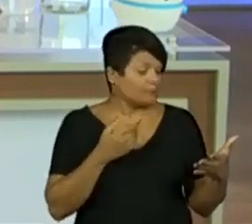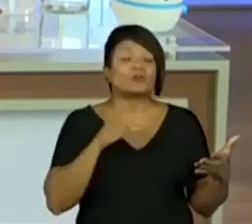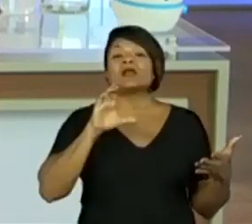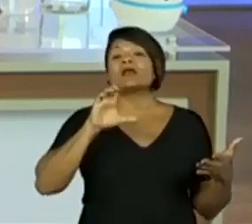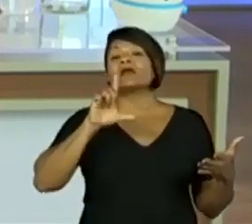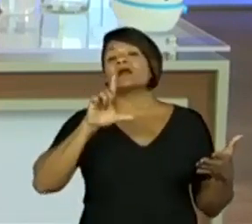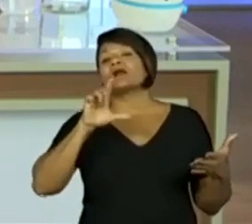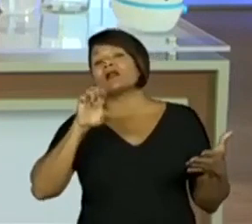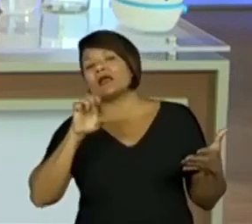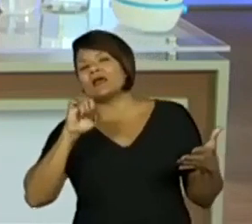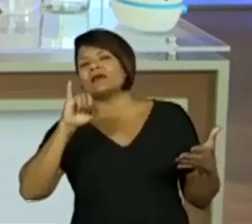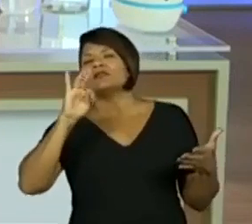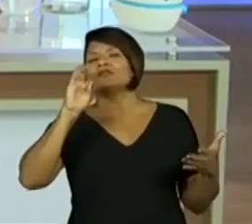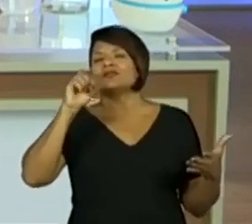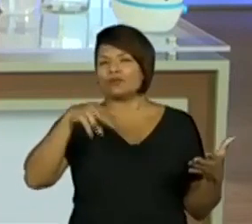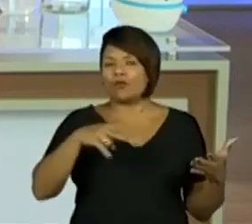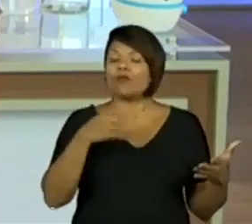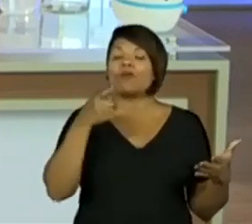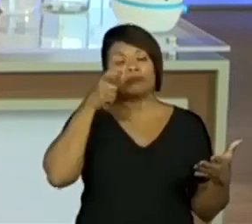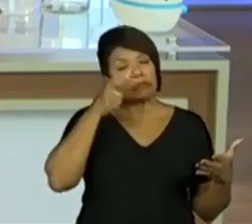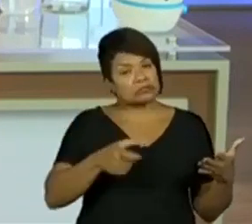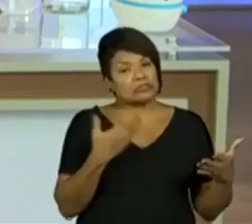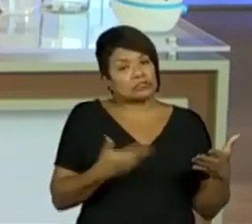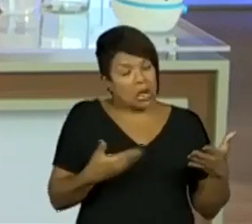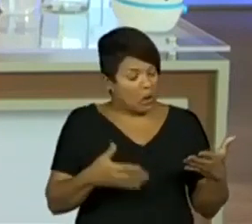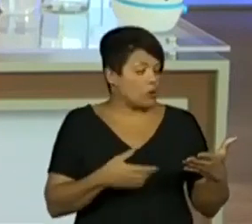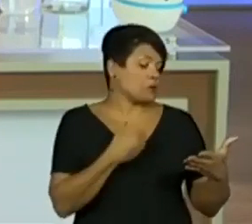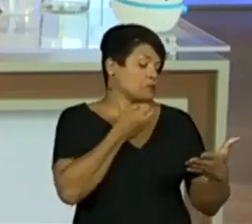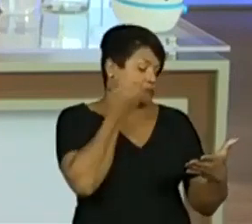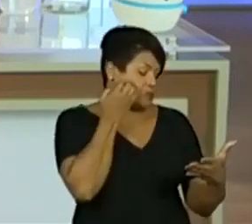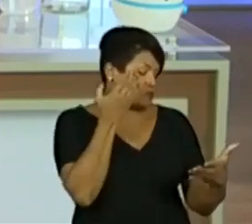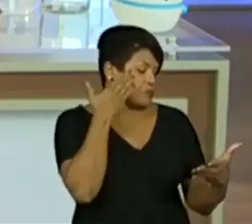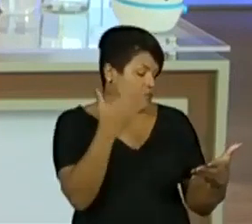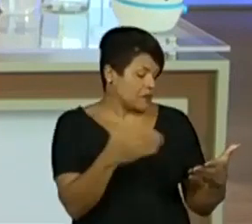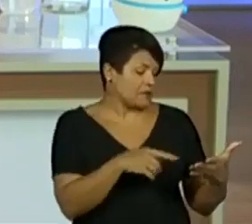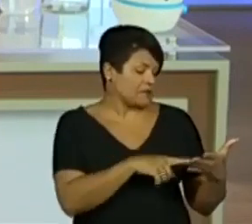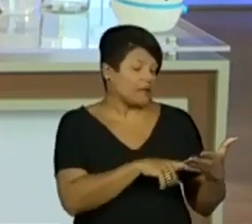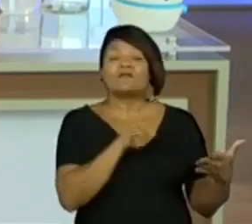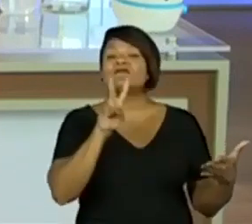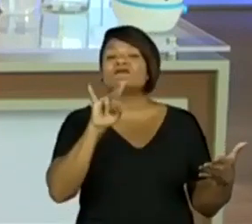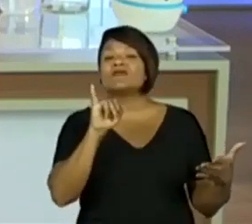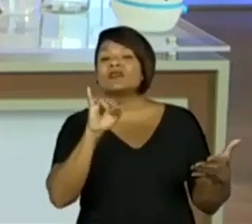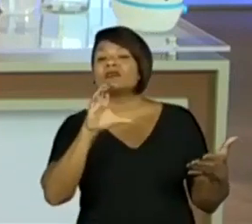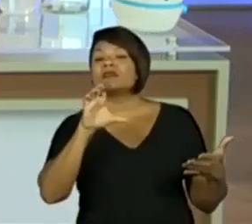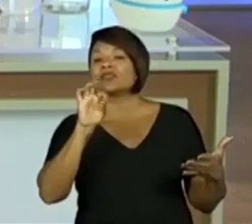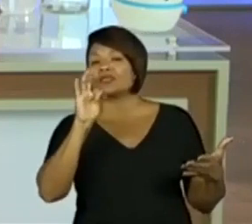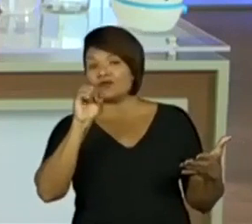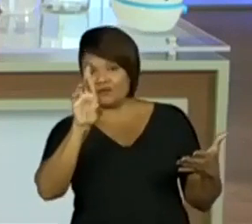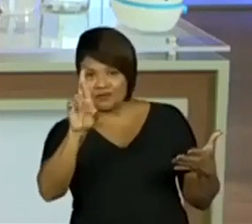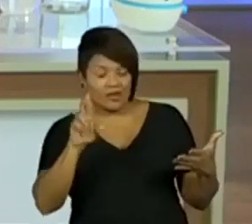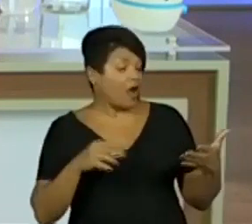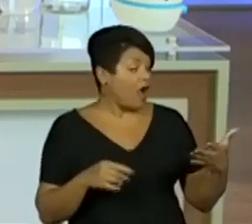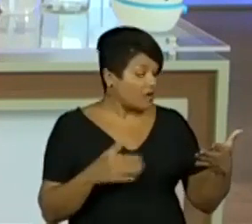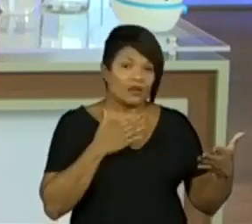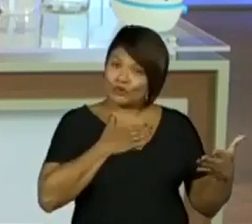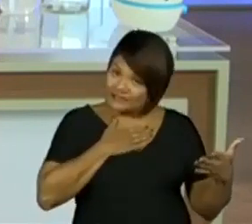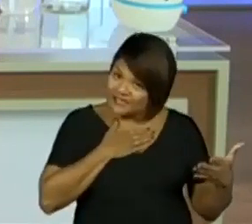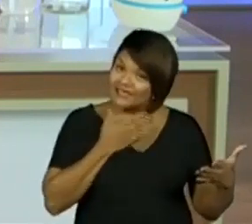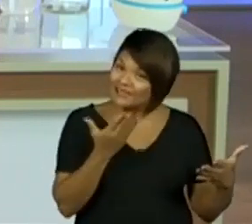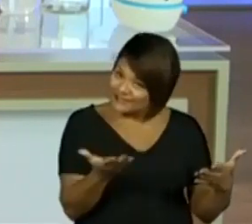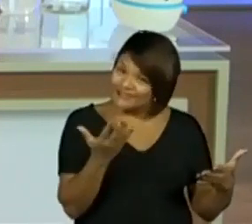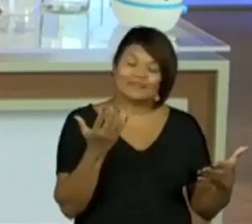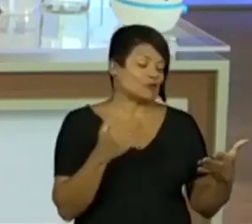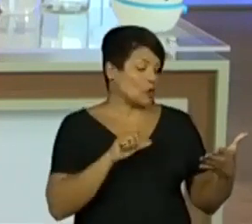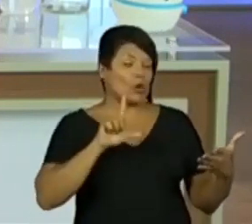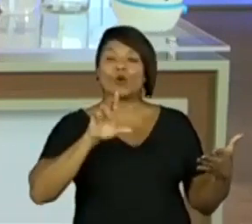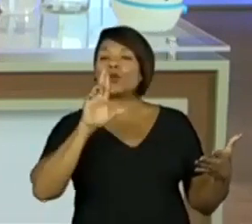dizendo que a aula está muito interessante. Obrigado, Cleiton. O Victor disse, estou gostando da aula. Luan